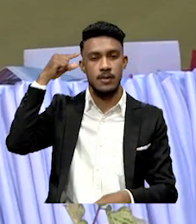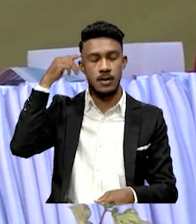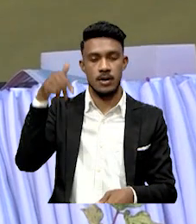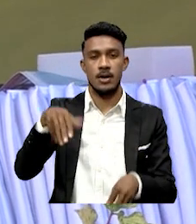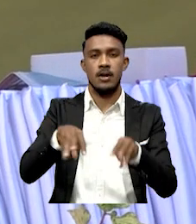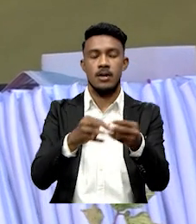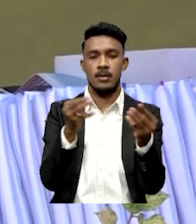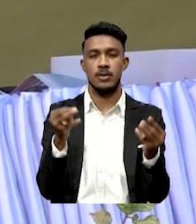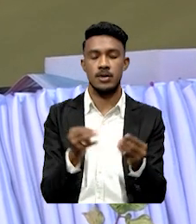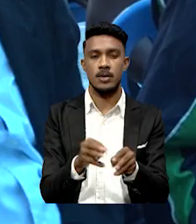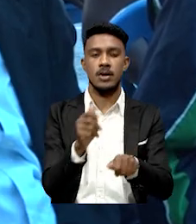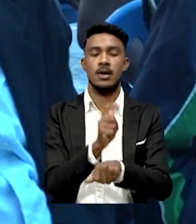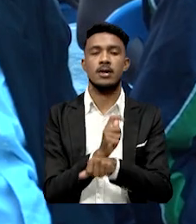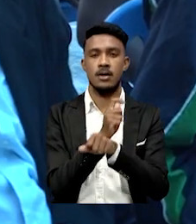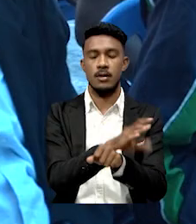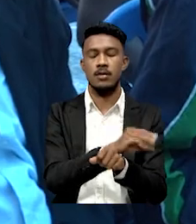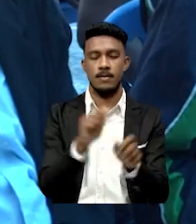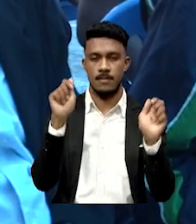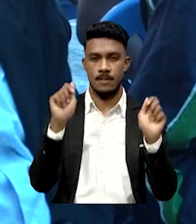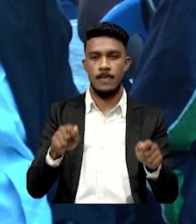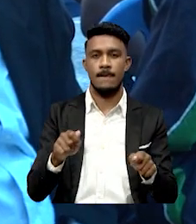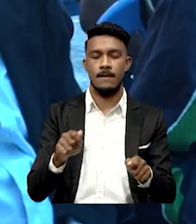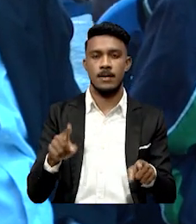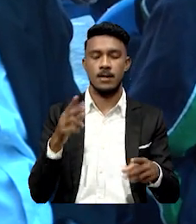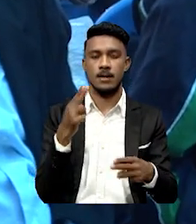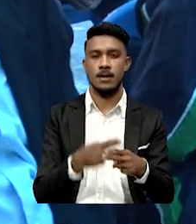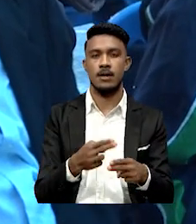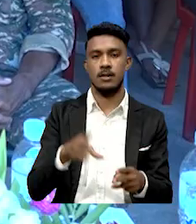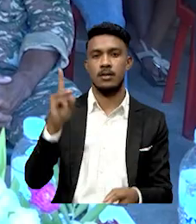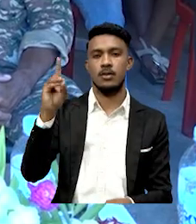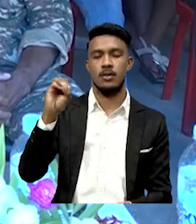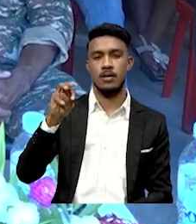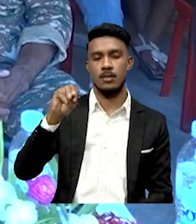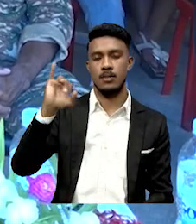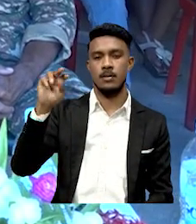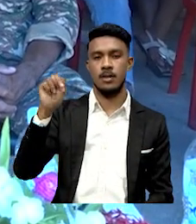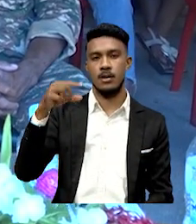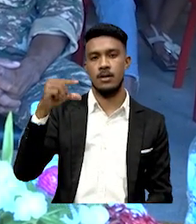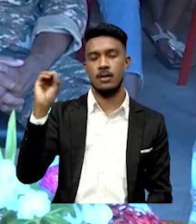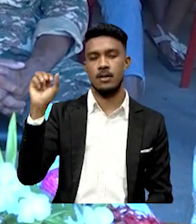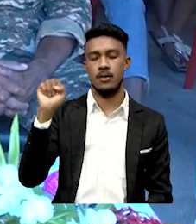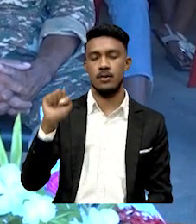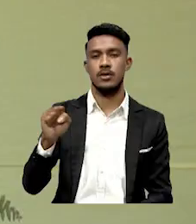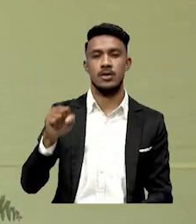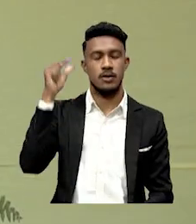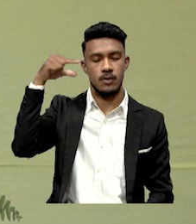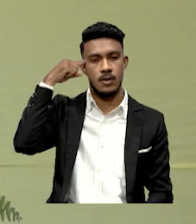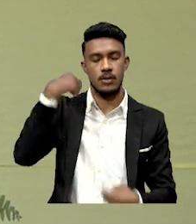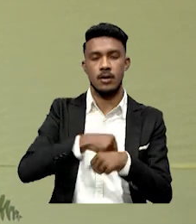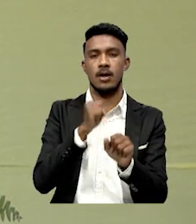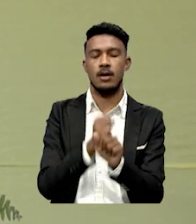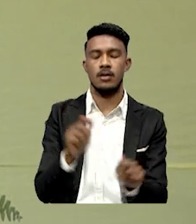senhor administrador do município de Tauru, Senhor Domingo Soares, atos irá na mesma que tanto o Governo Central Halo, para